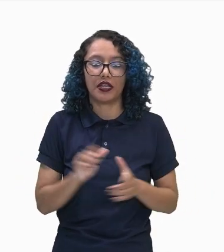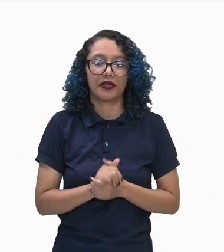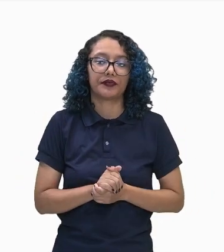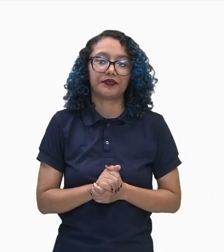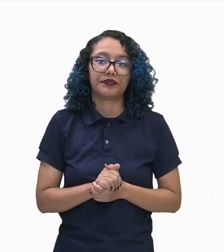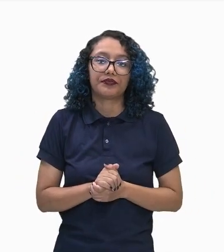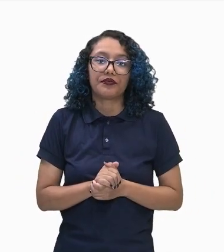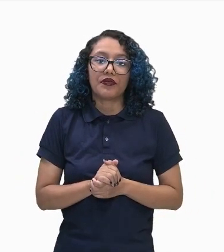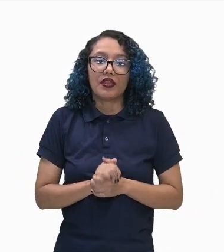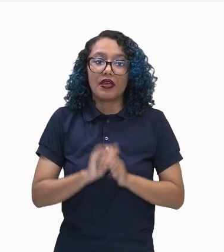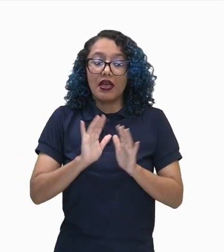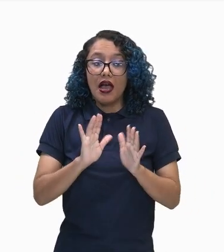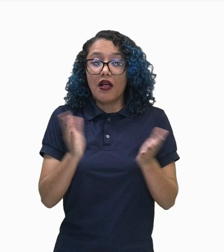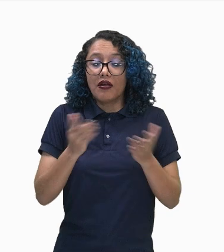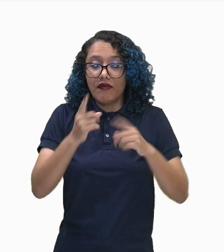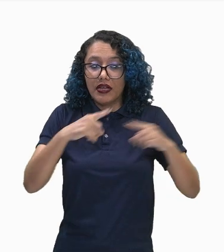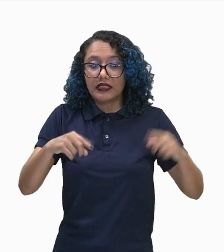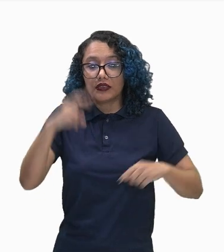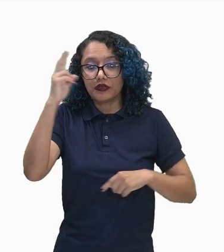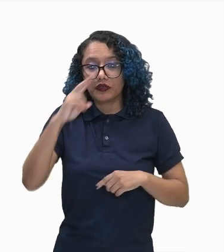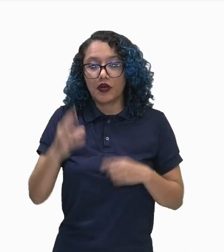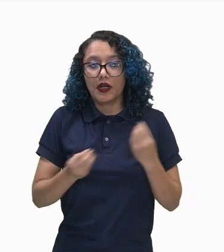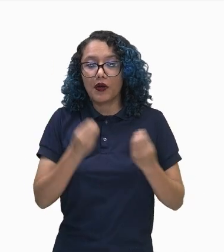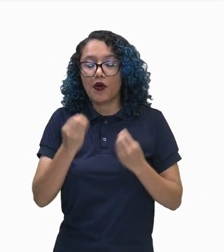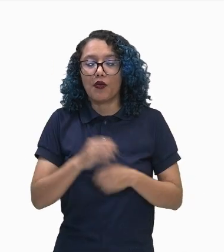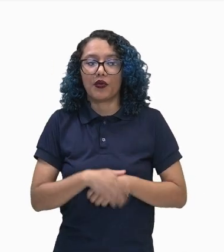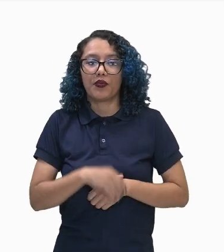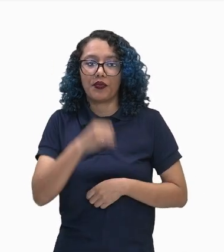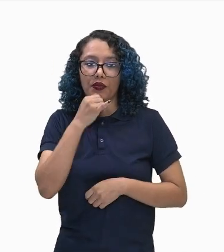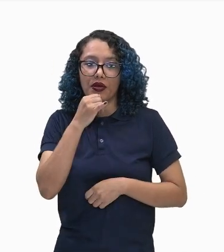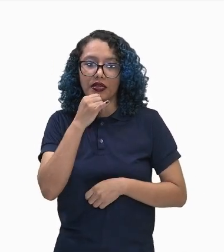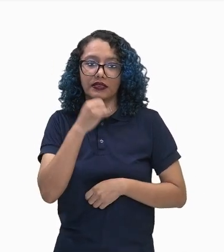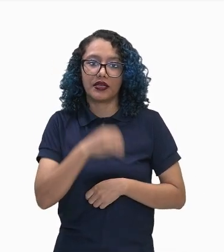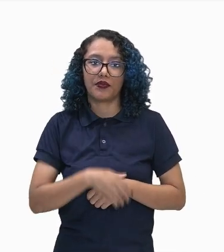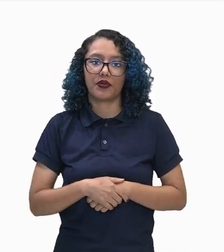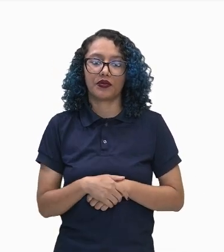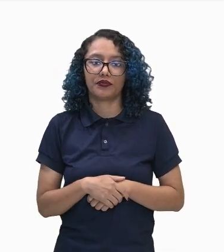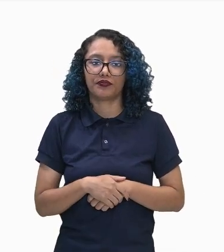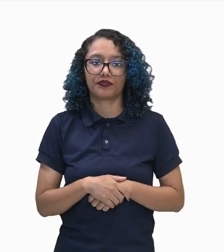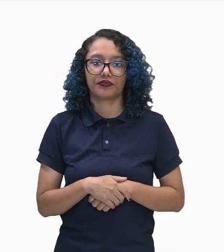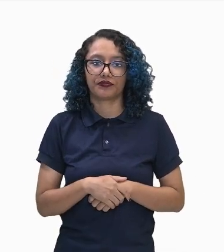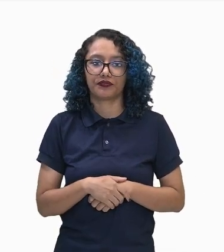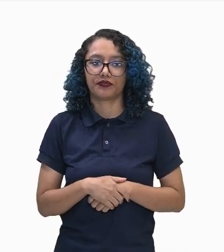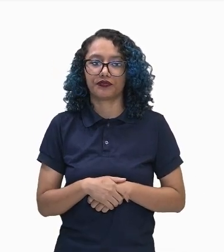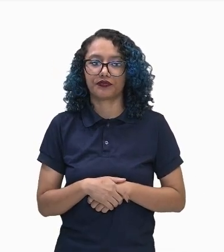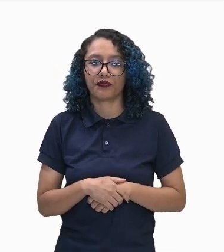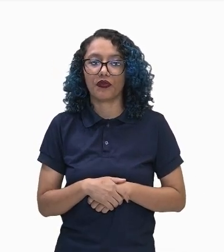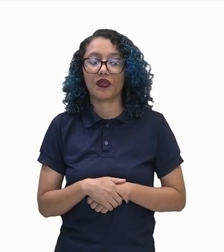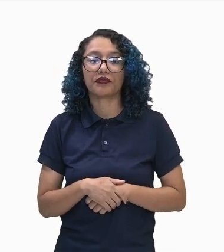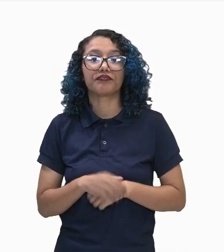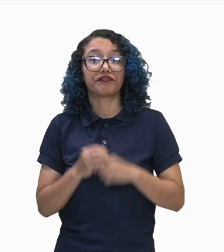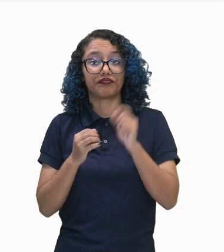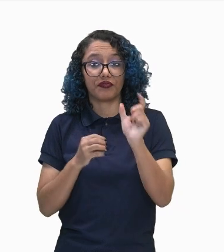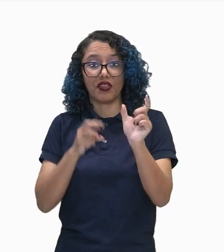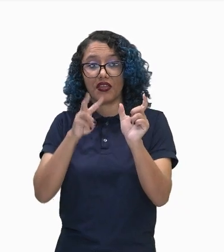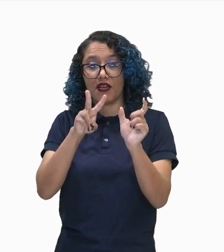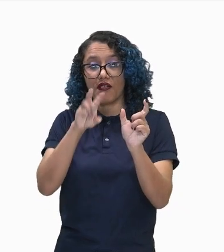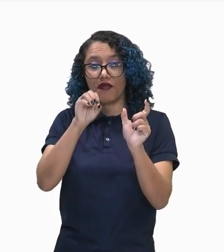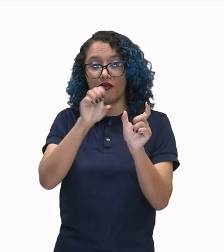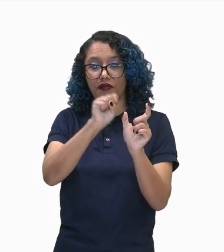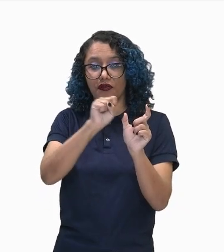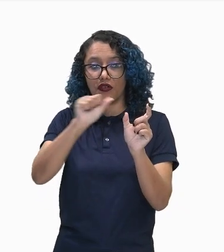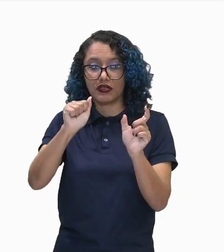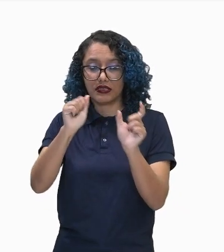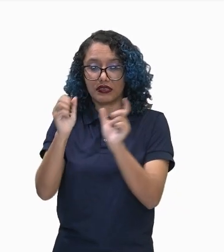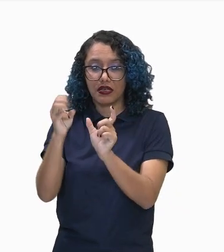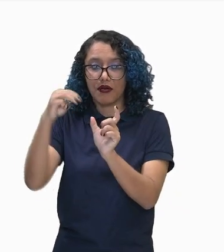históricas, vamos ver com o português. Histórica antigamente chamava-se vossa mercê, depois passou